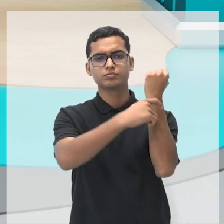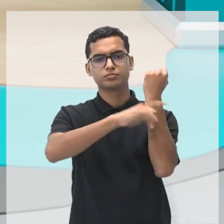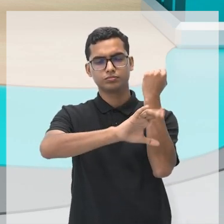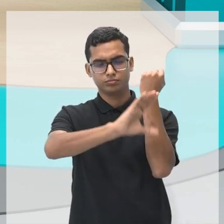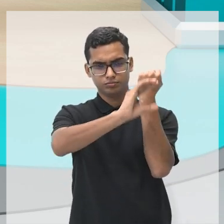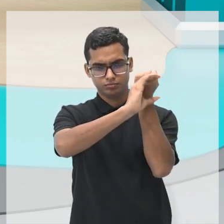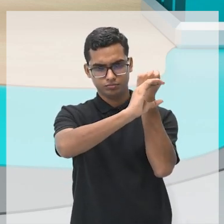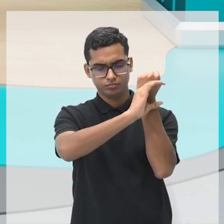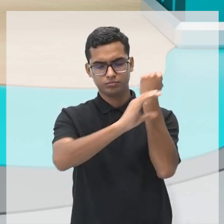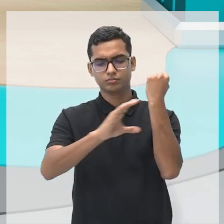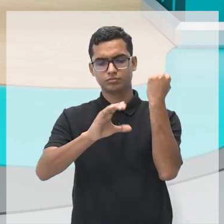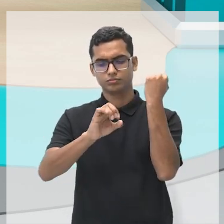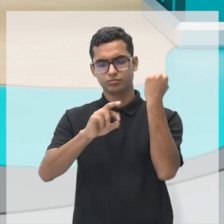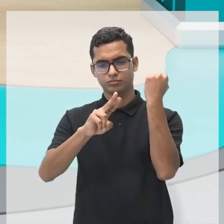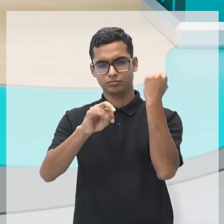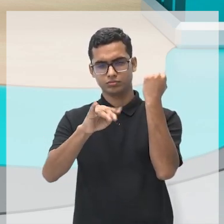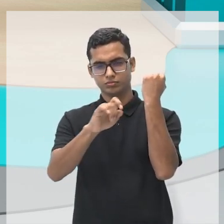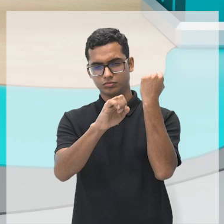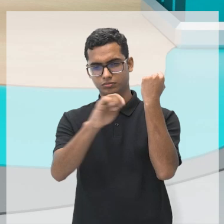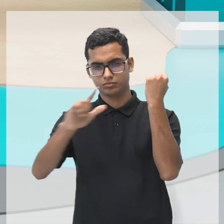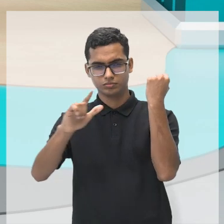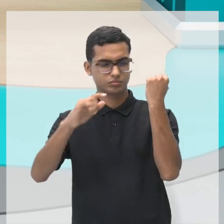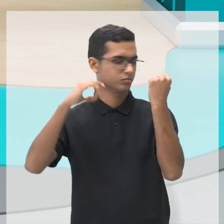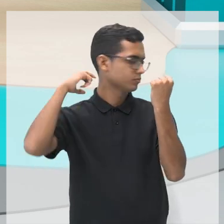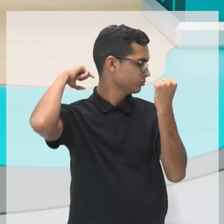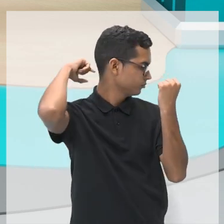em cima, tá bom? E lembrando,